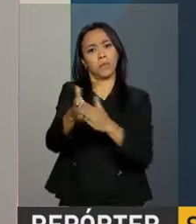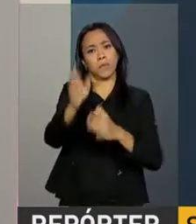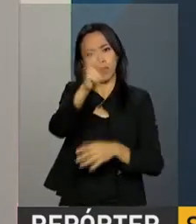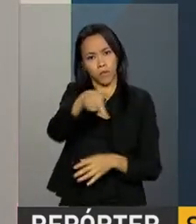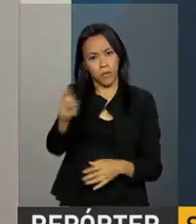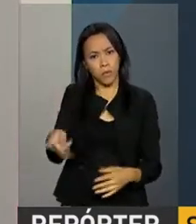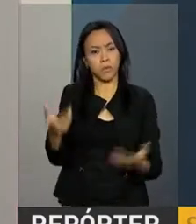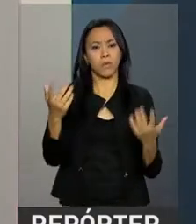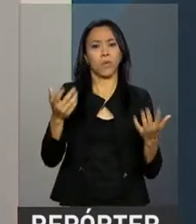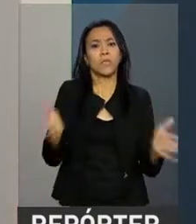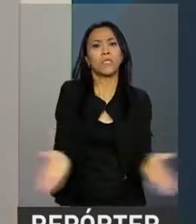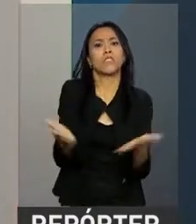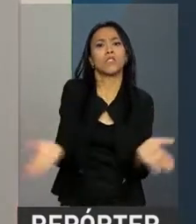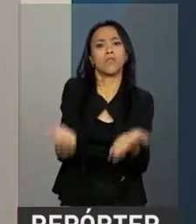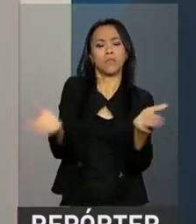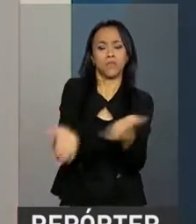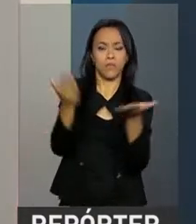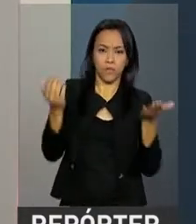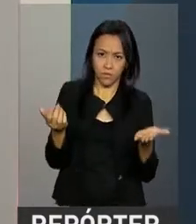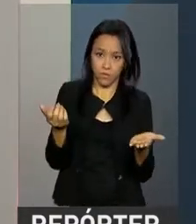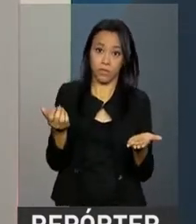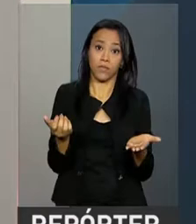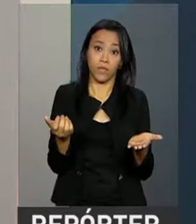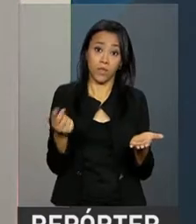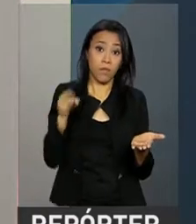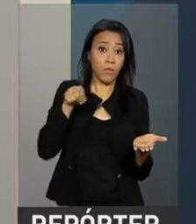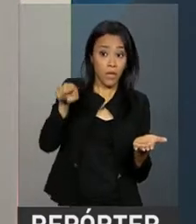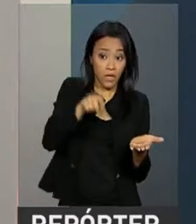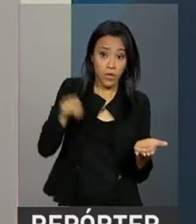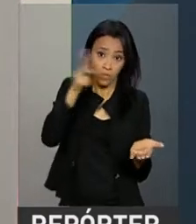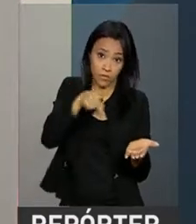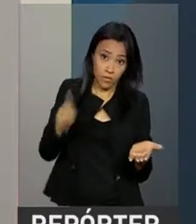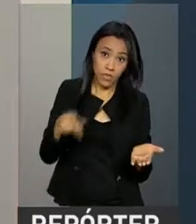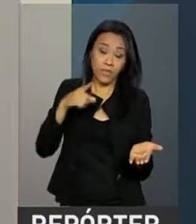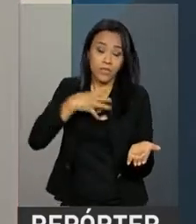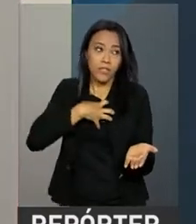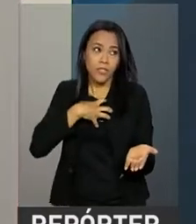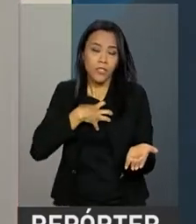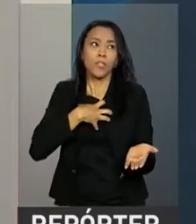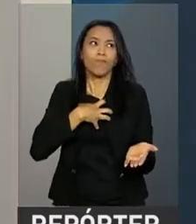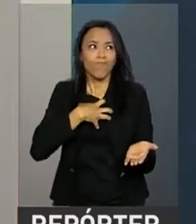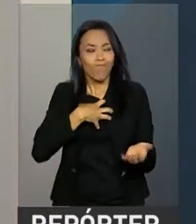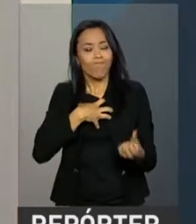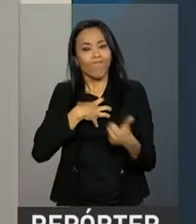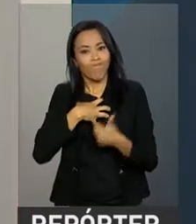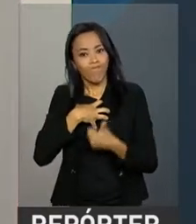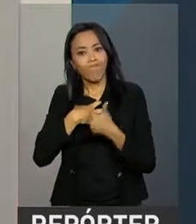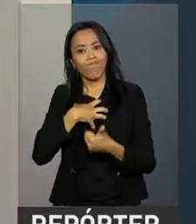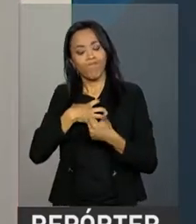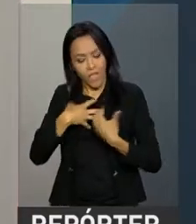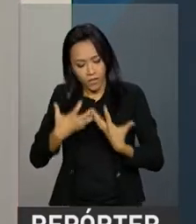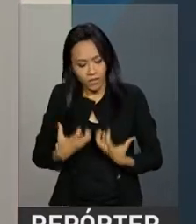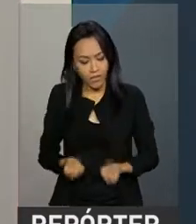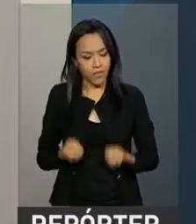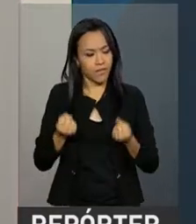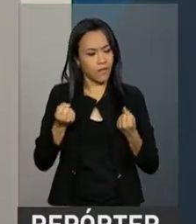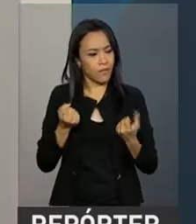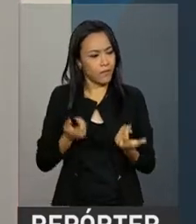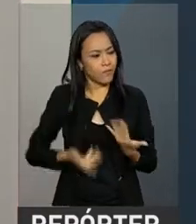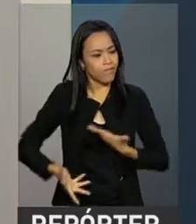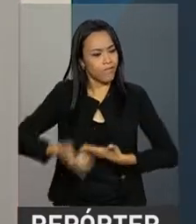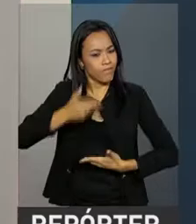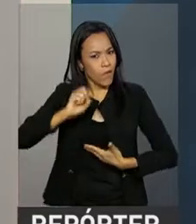principalmente incentivos gerais para que ele se sinta avaliado, que ele se sinta aceito, que ele se